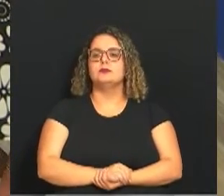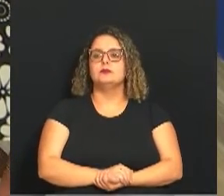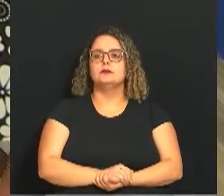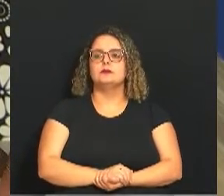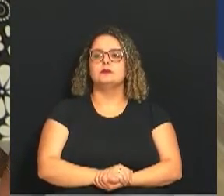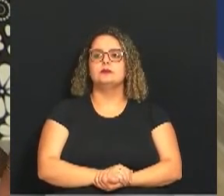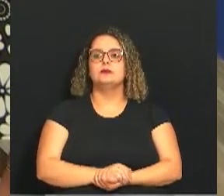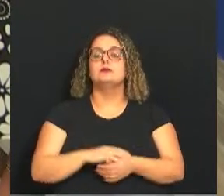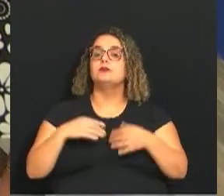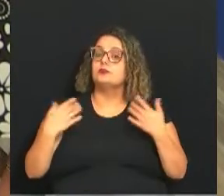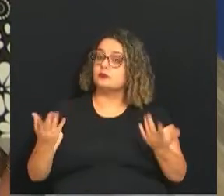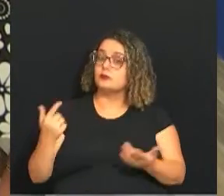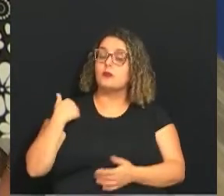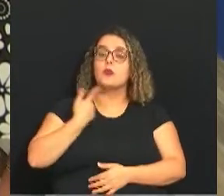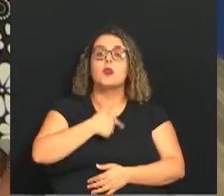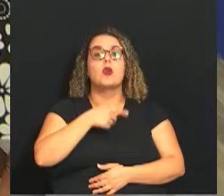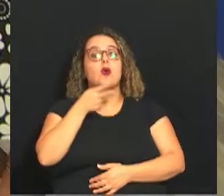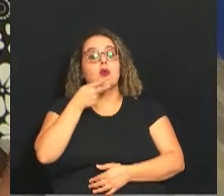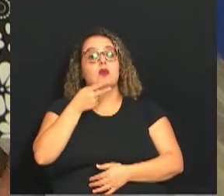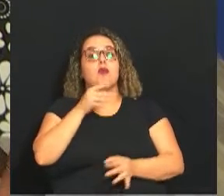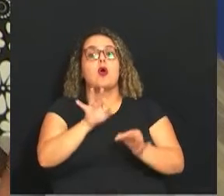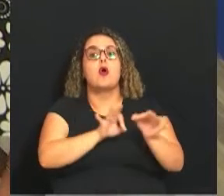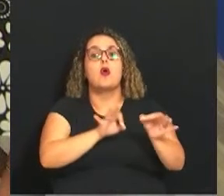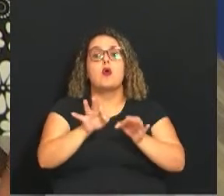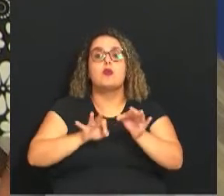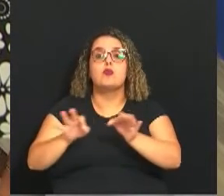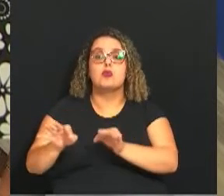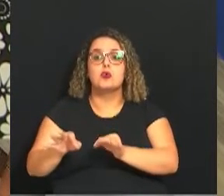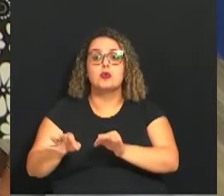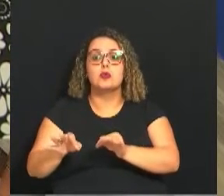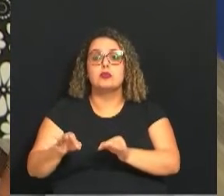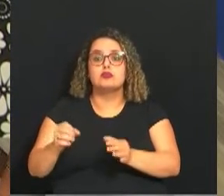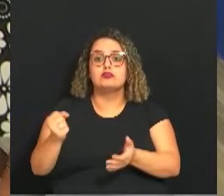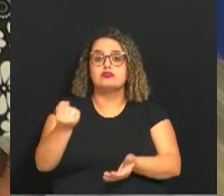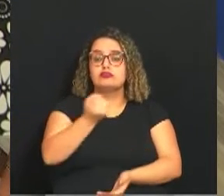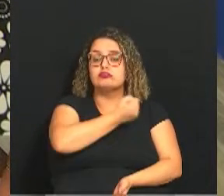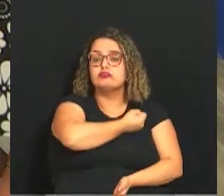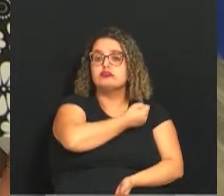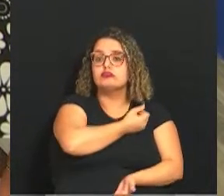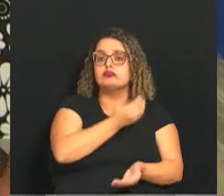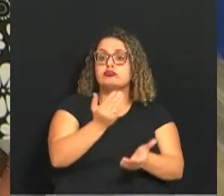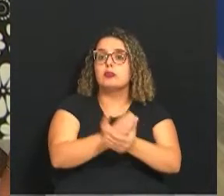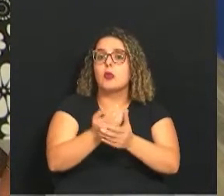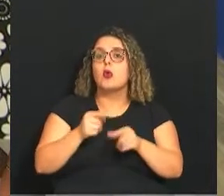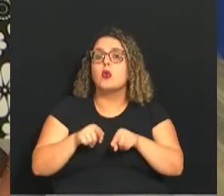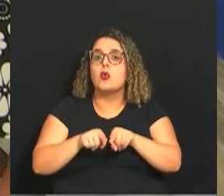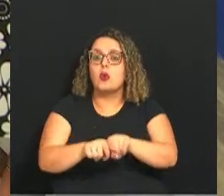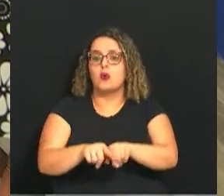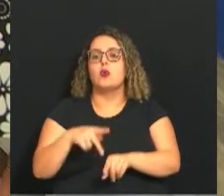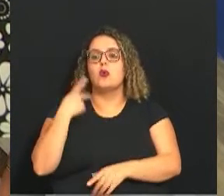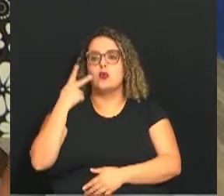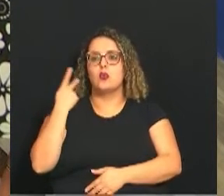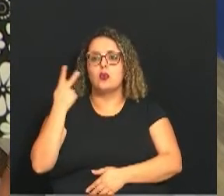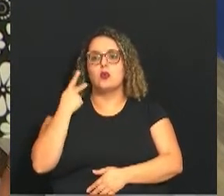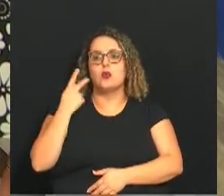Mirna Abreu, agora a gente fala sobre um projeto que foi protocolado em parceria com os vereadores Carlinhos Camelot e